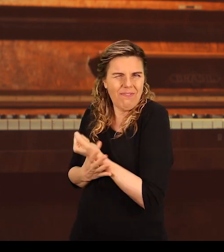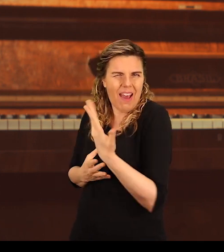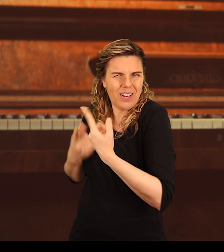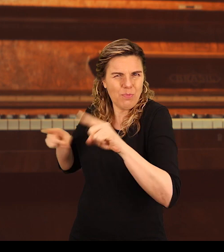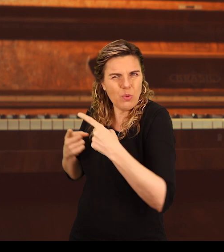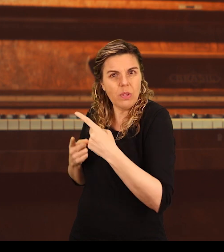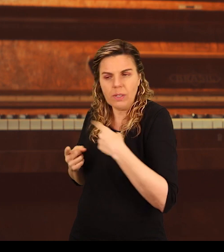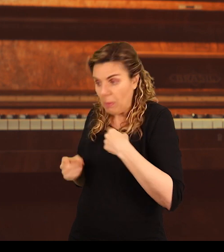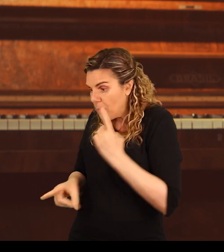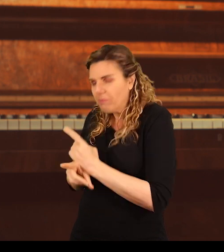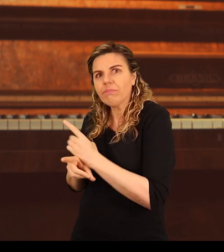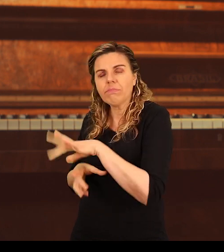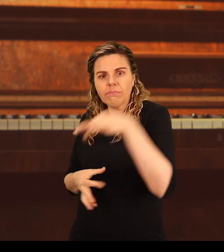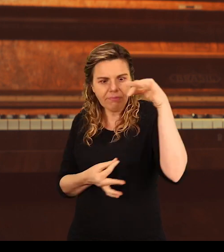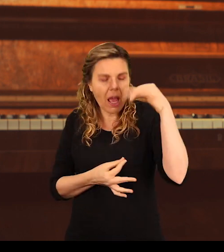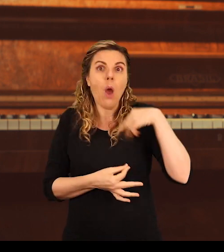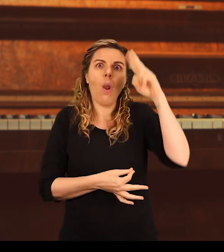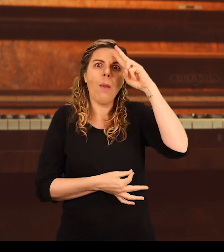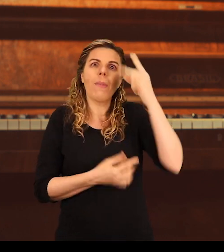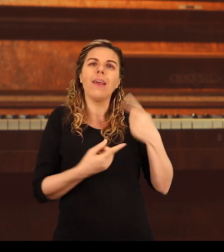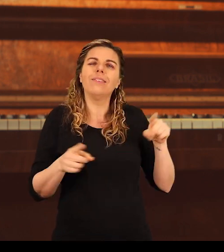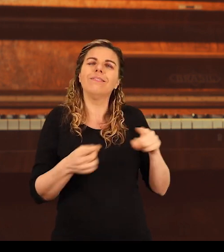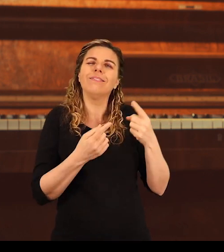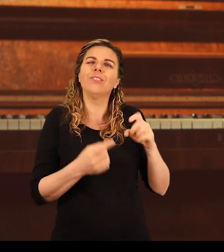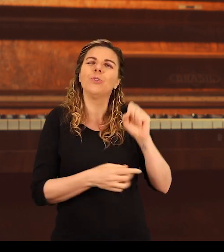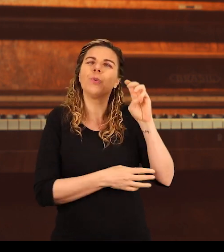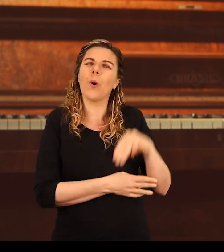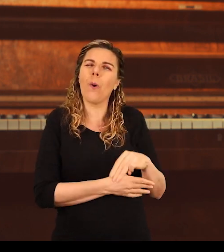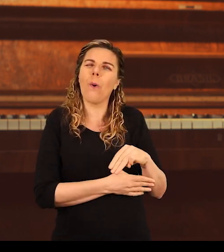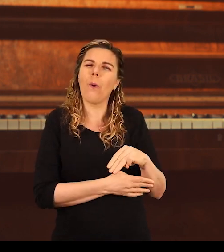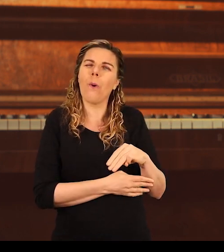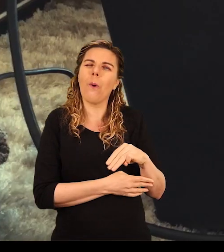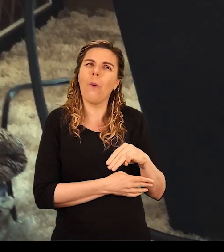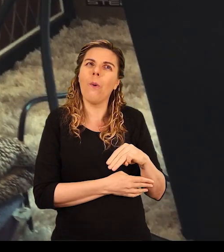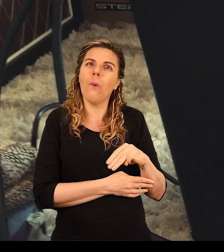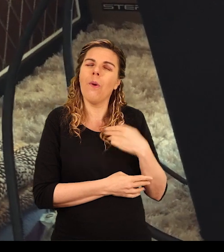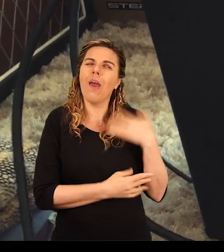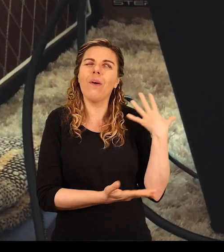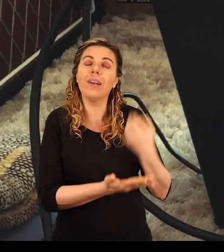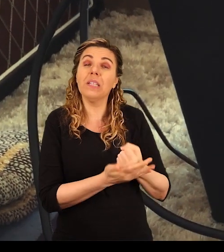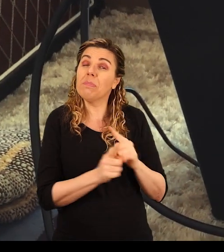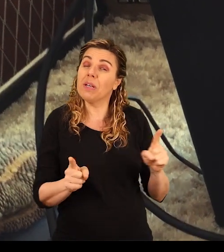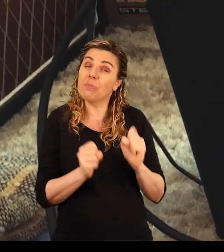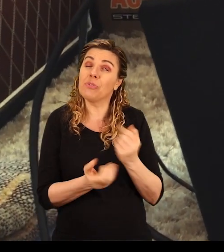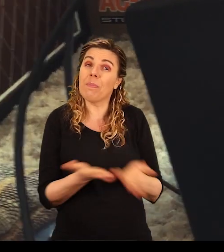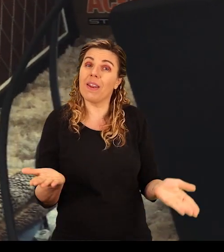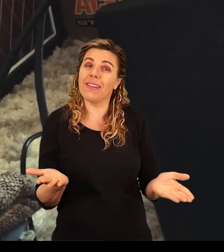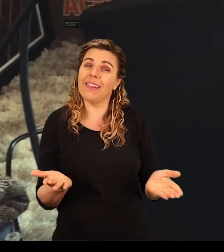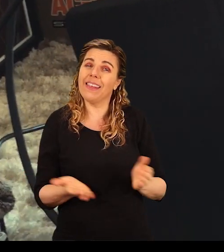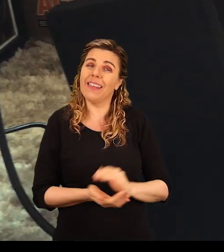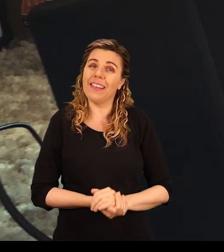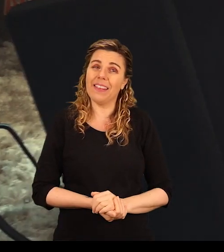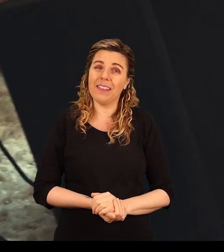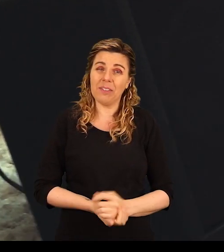Aí quando eu vi a letra, eu lembrei da melodia. Aí eu resgatei, mas é uma música que podia ter se perdido. Detalhe de um amplificador e alguns cabos sobre um